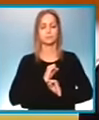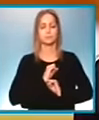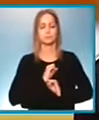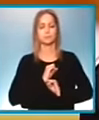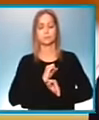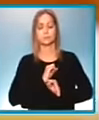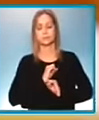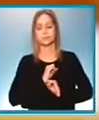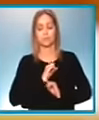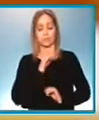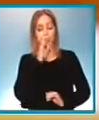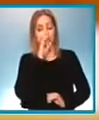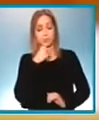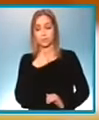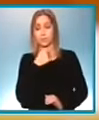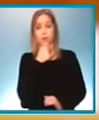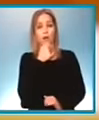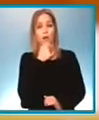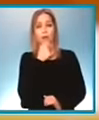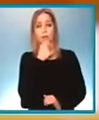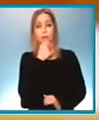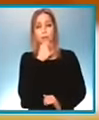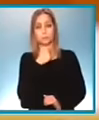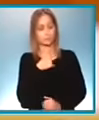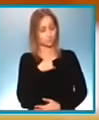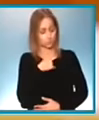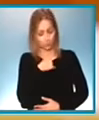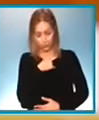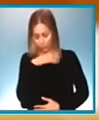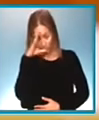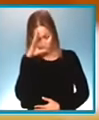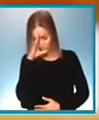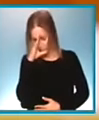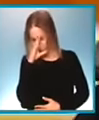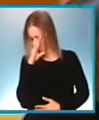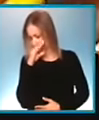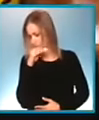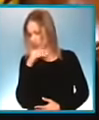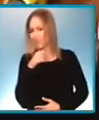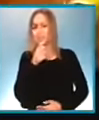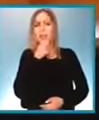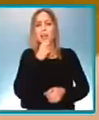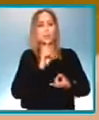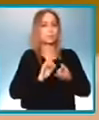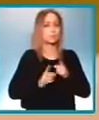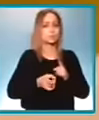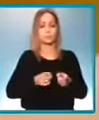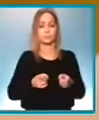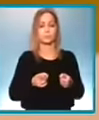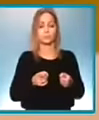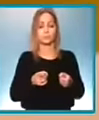Se canto, não sei o que canto.